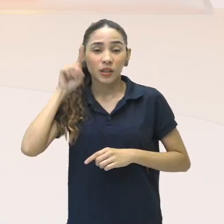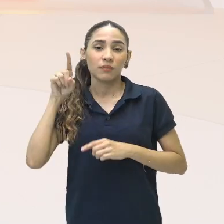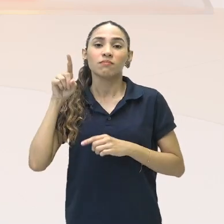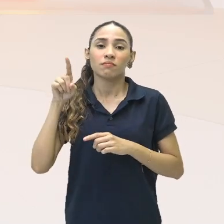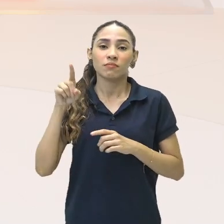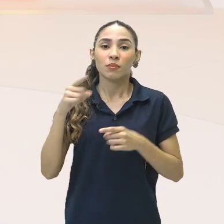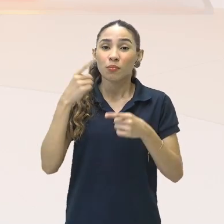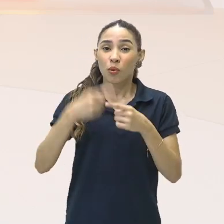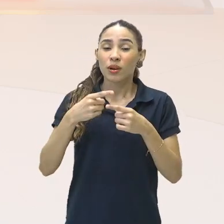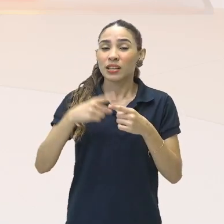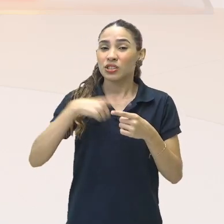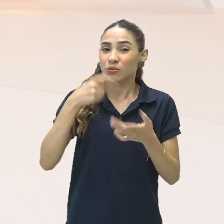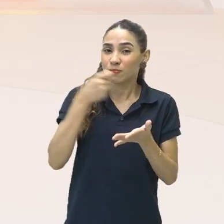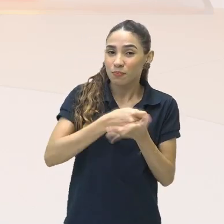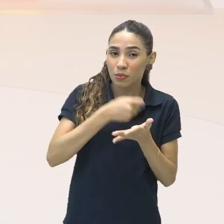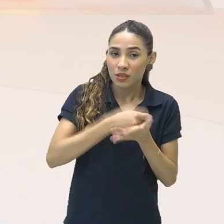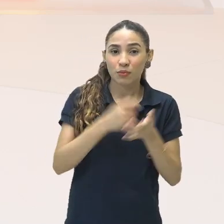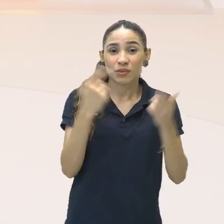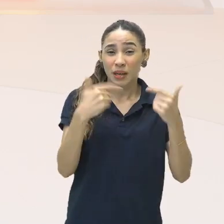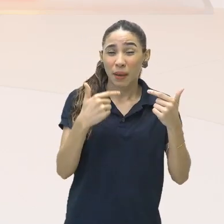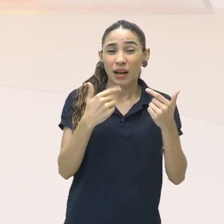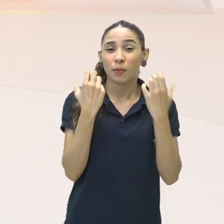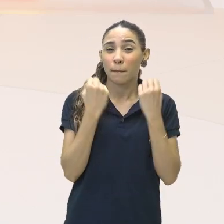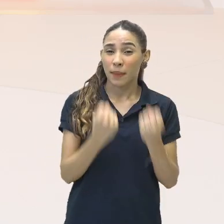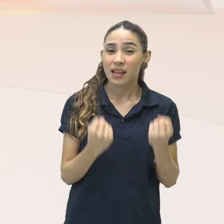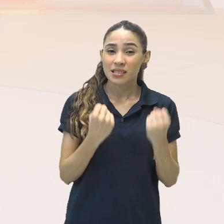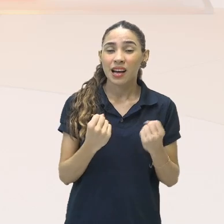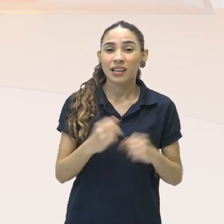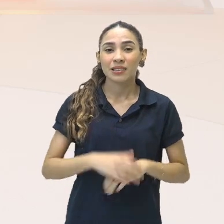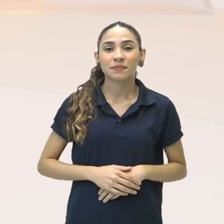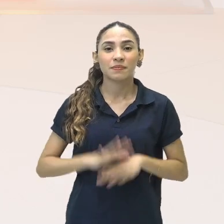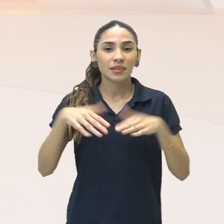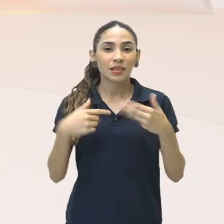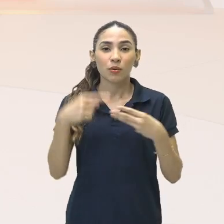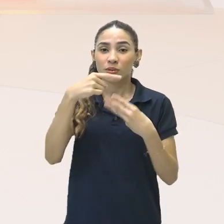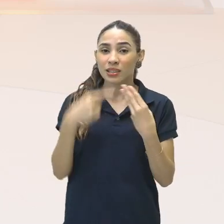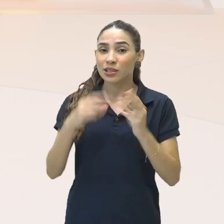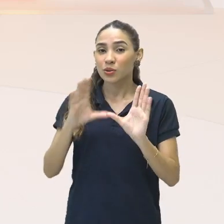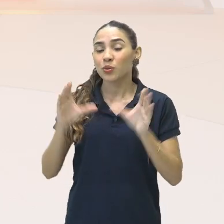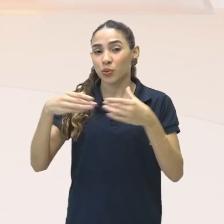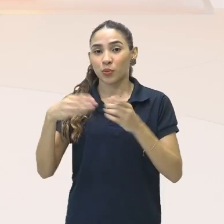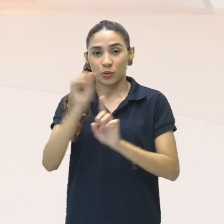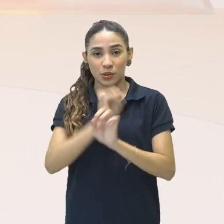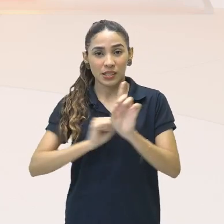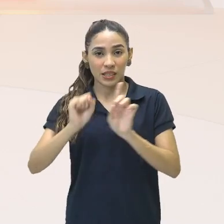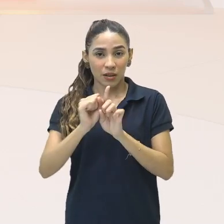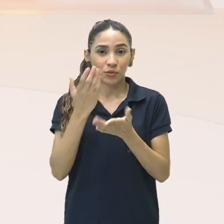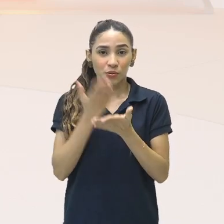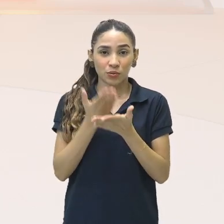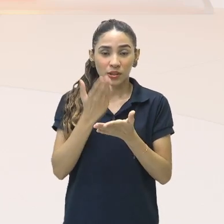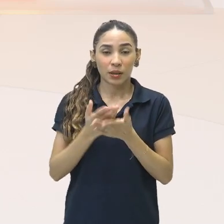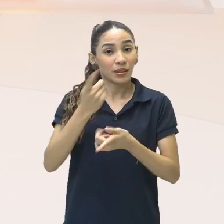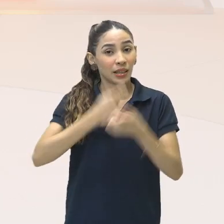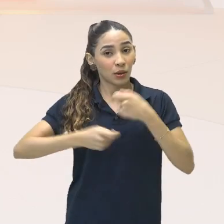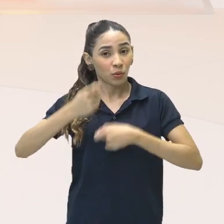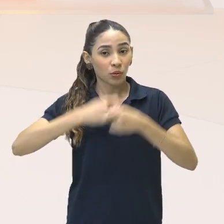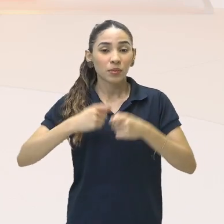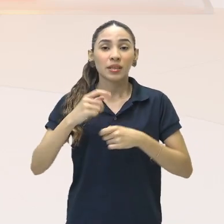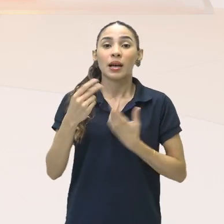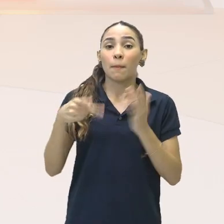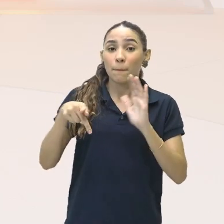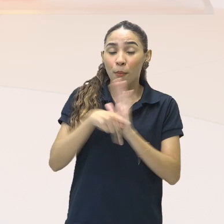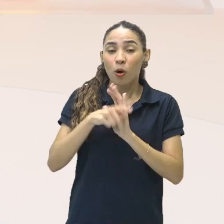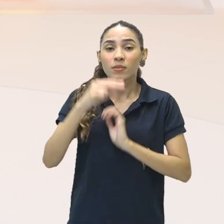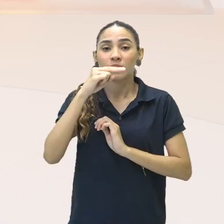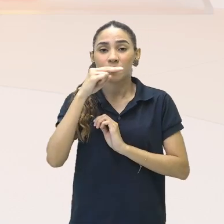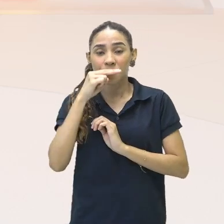trabalho exaustiva, certo? Então, nós vimos aqui 3 grupos sociais existentes na economia açucareira. Então,